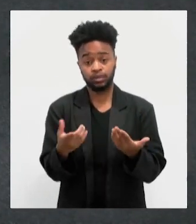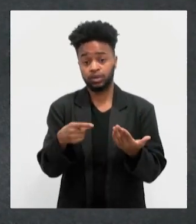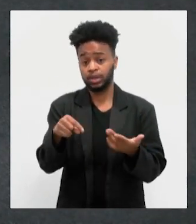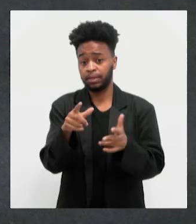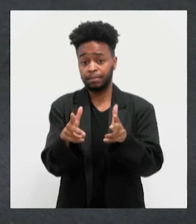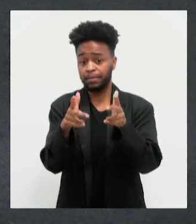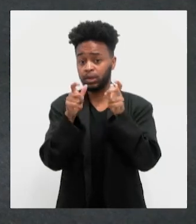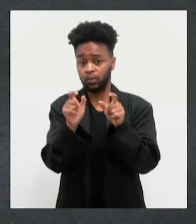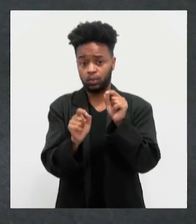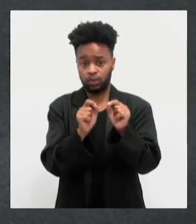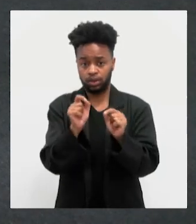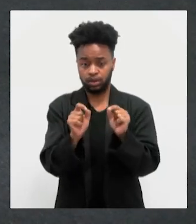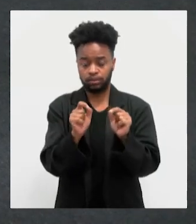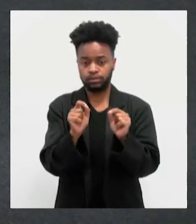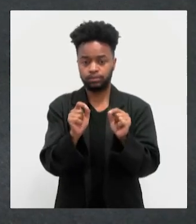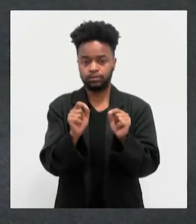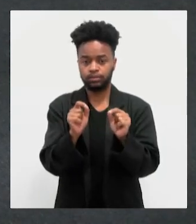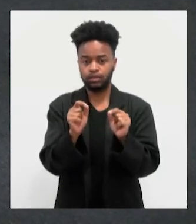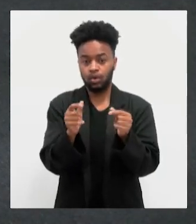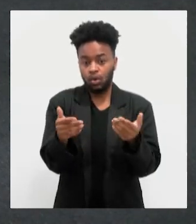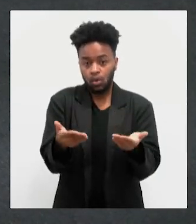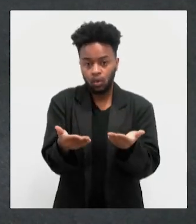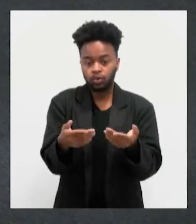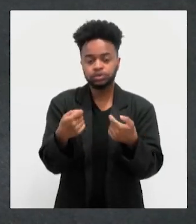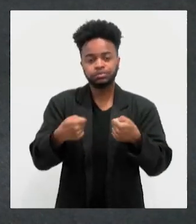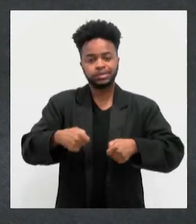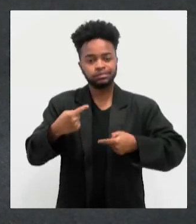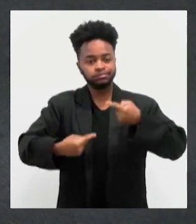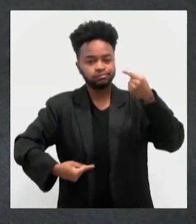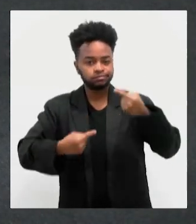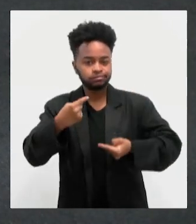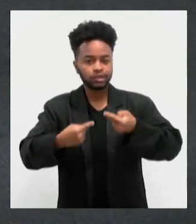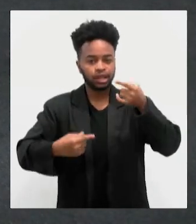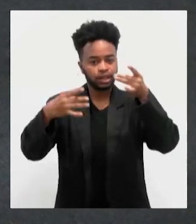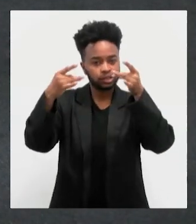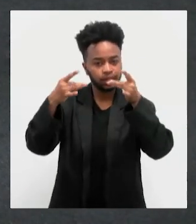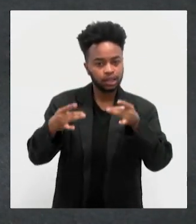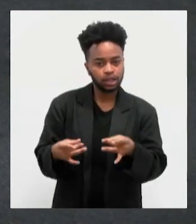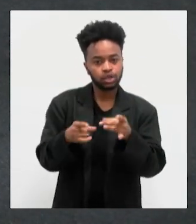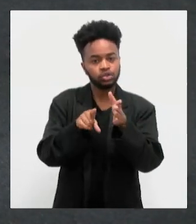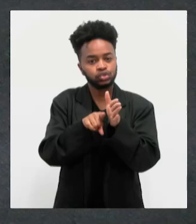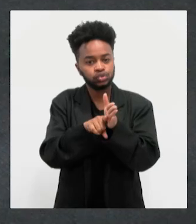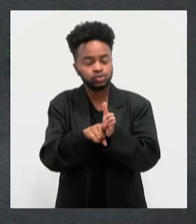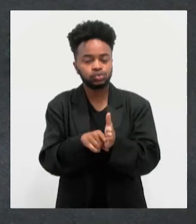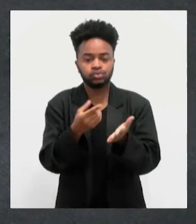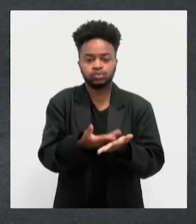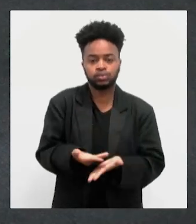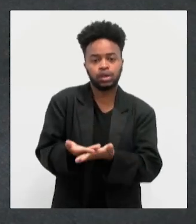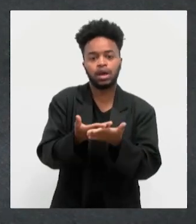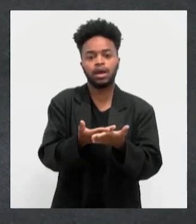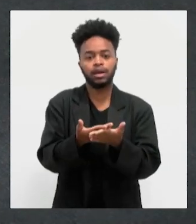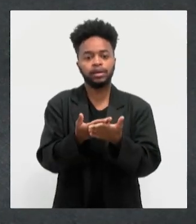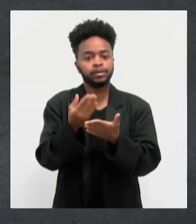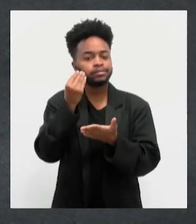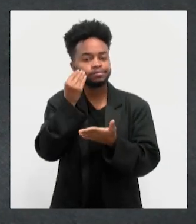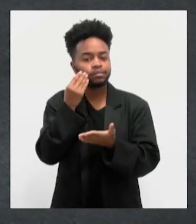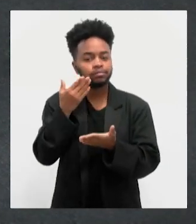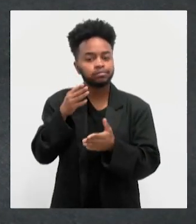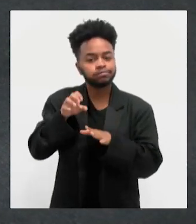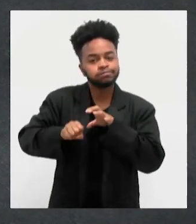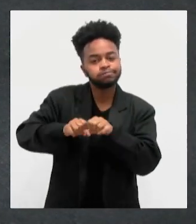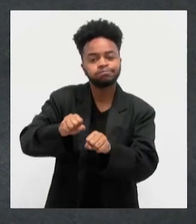além de nós termos que hoje fazer um debate, estudar, pesquisar, buscar os elementos